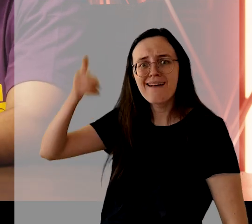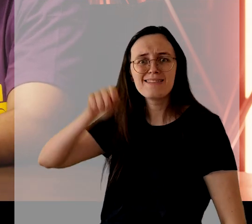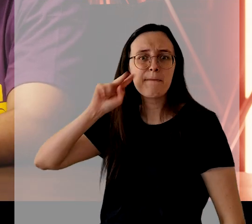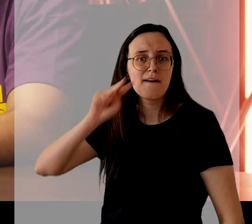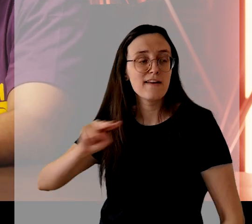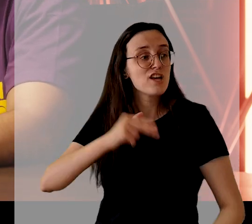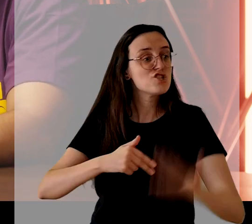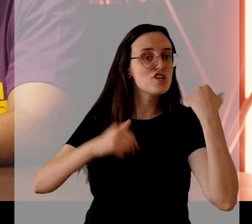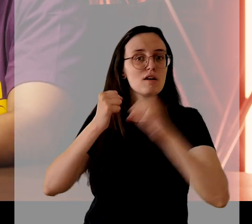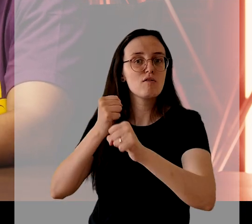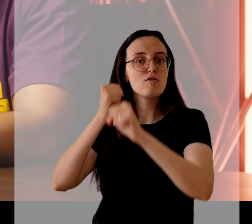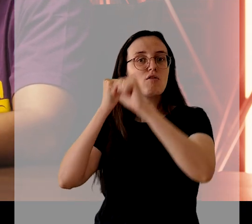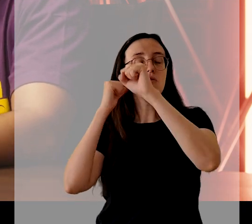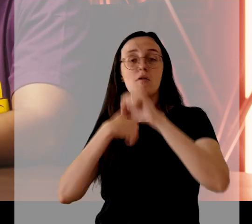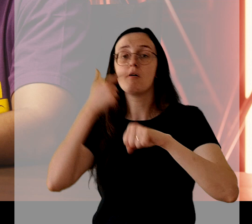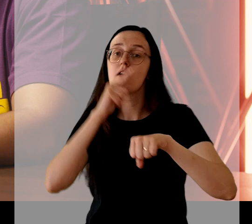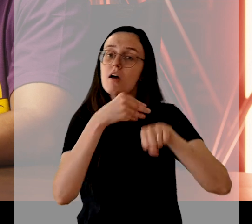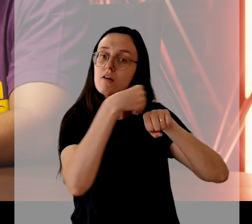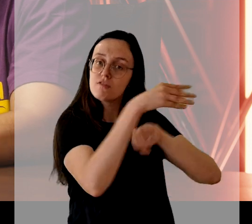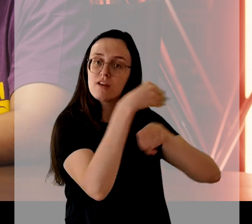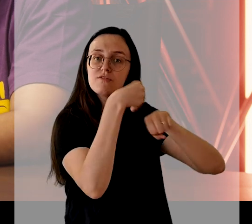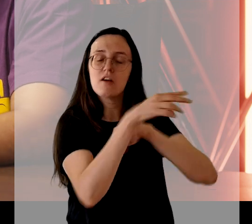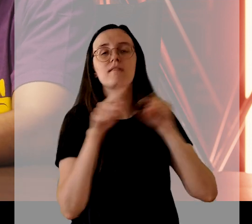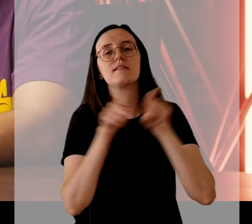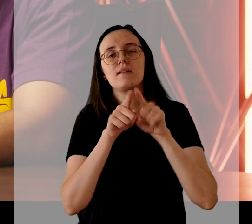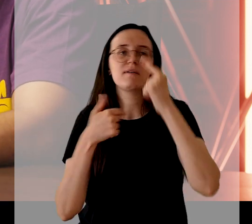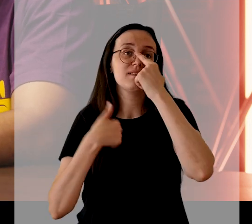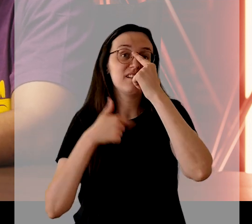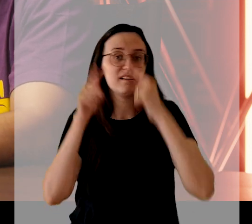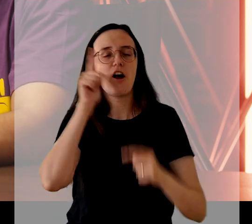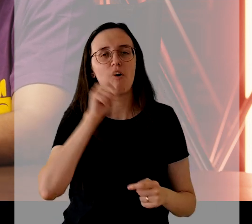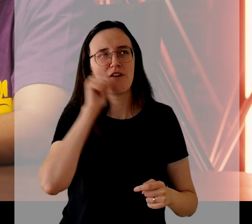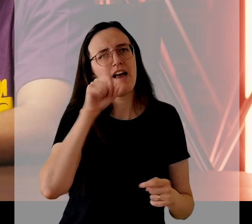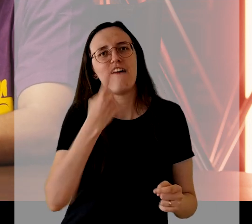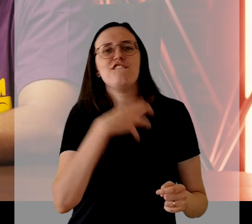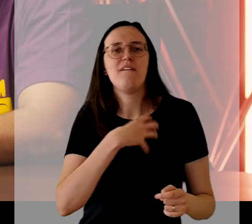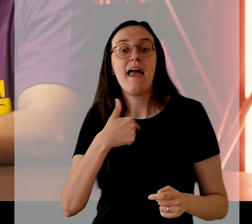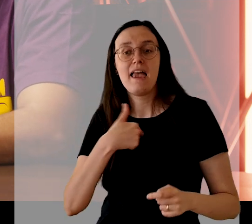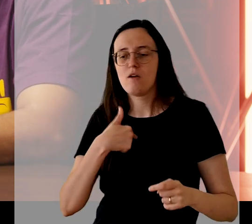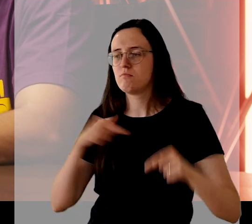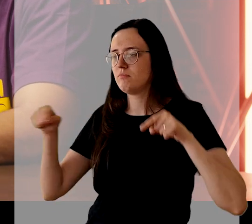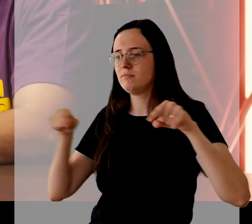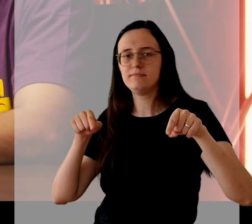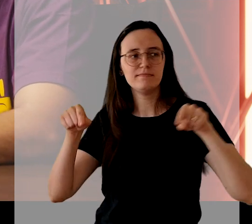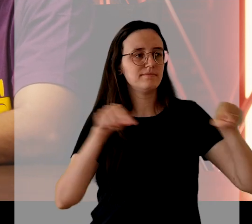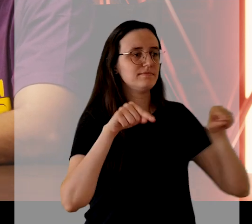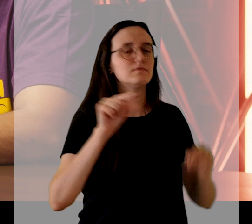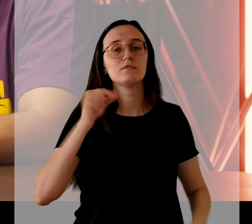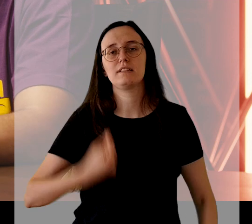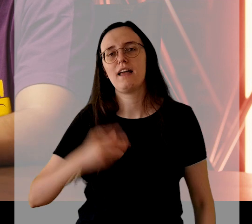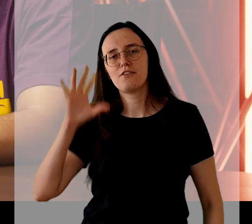do cenário, sabe? Às vezes consigo dar essas dicas. E também consigo... E é uma forma de eu mesmo localizar